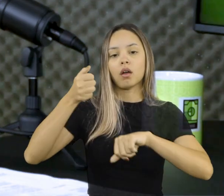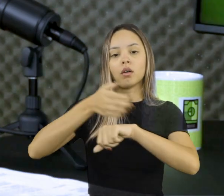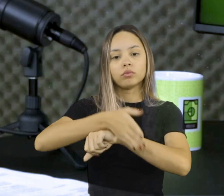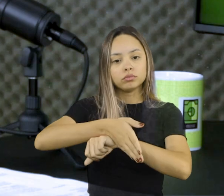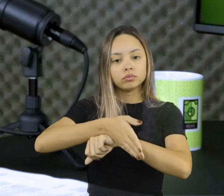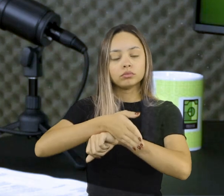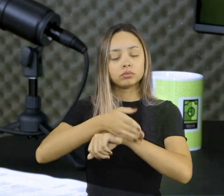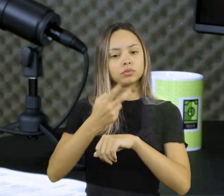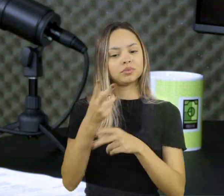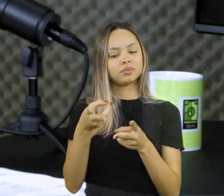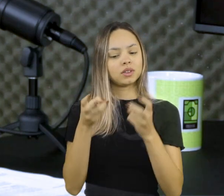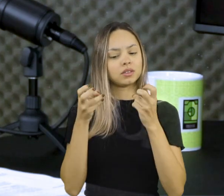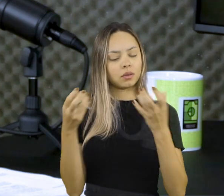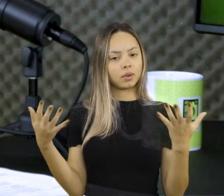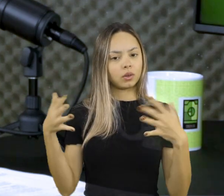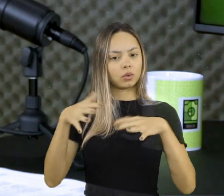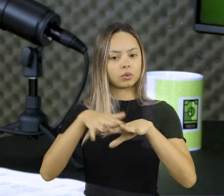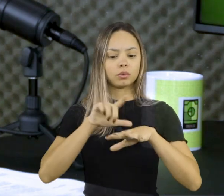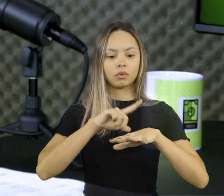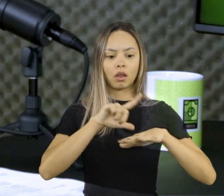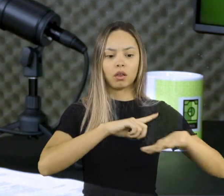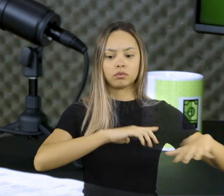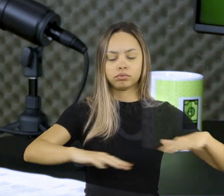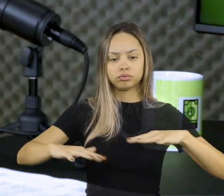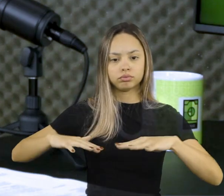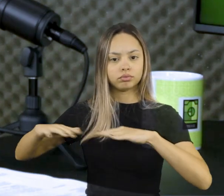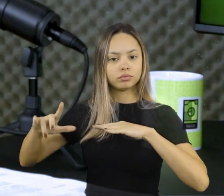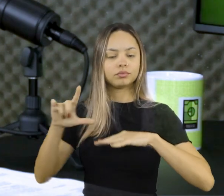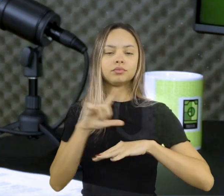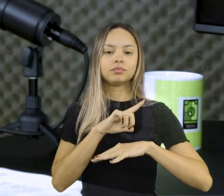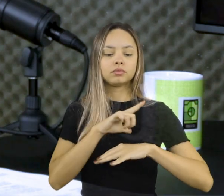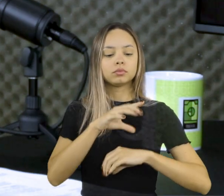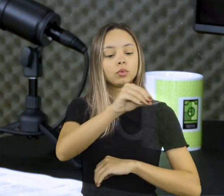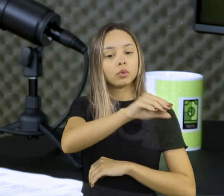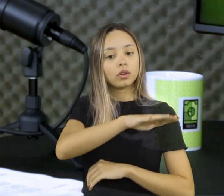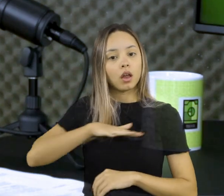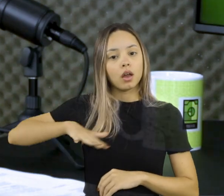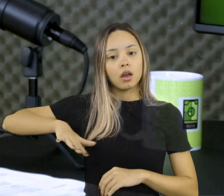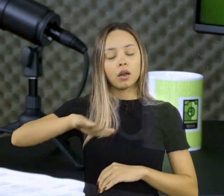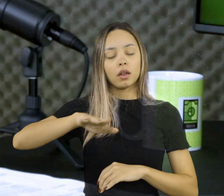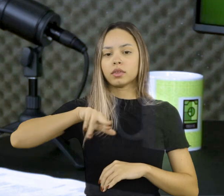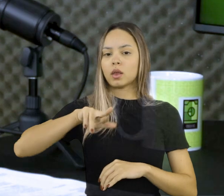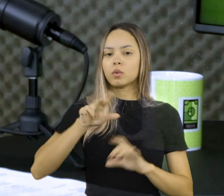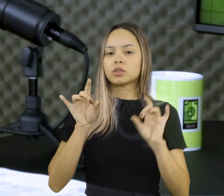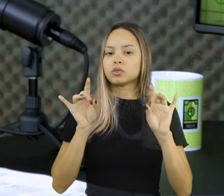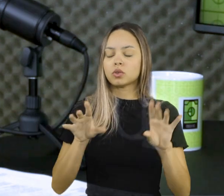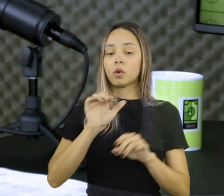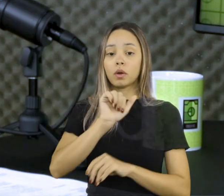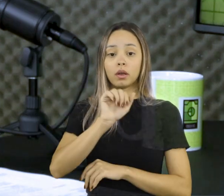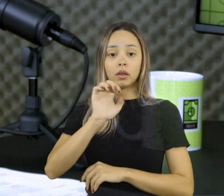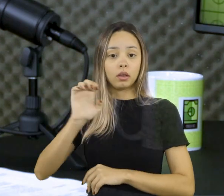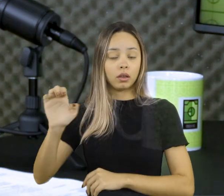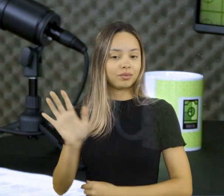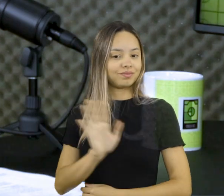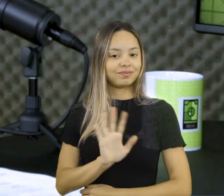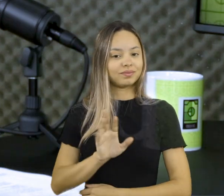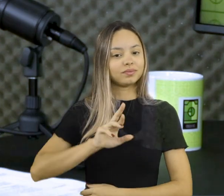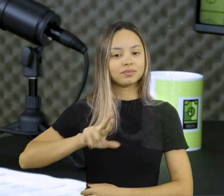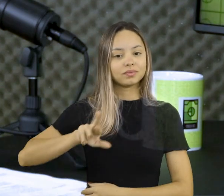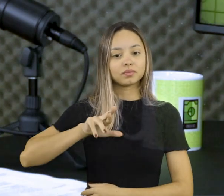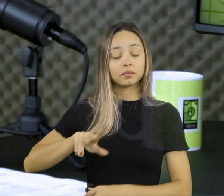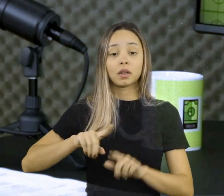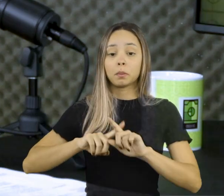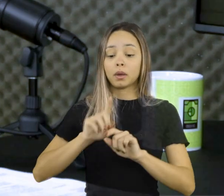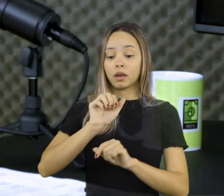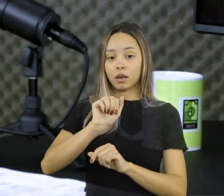como a inclusão movimenta. A inclusão movimenta porque não é só o AE, mas o AE vai